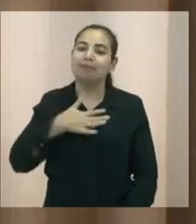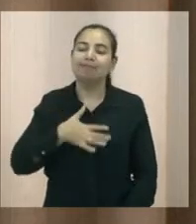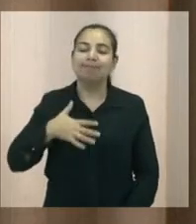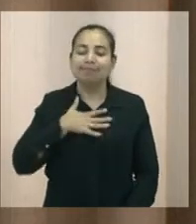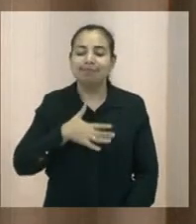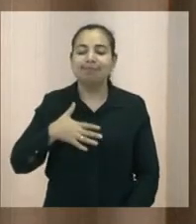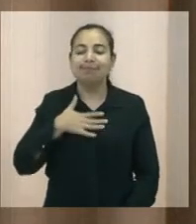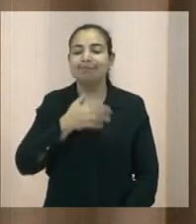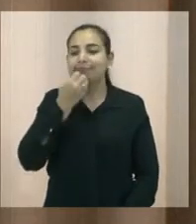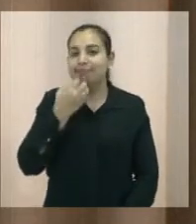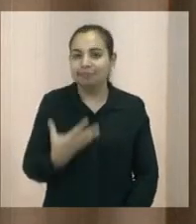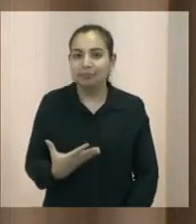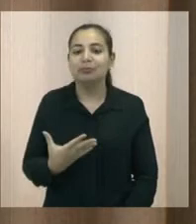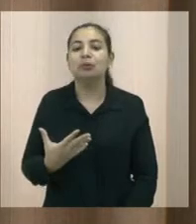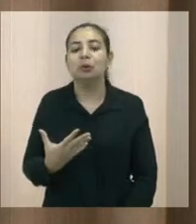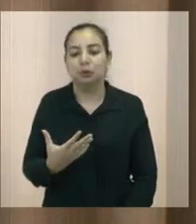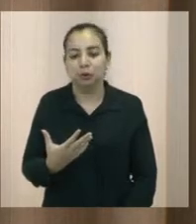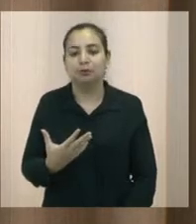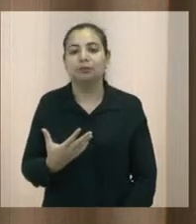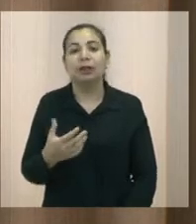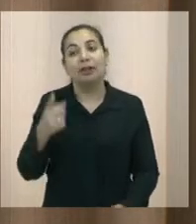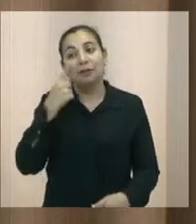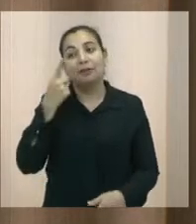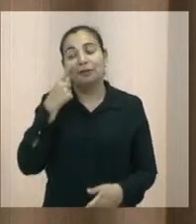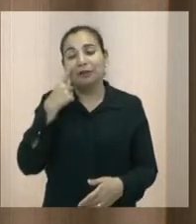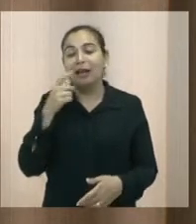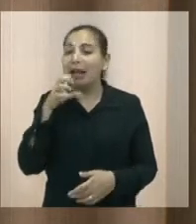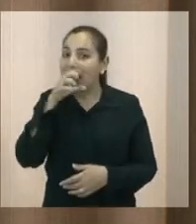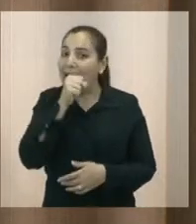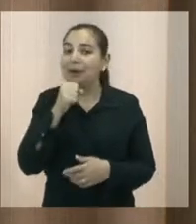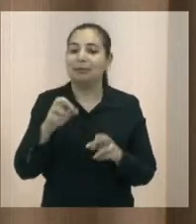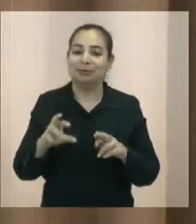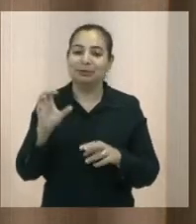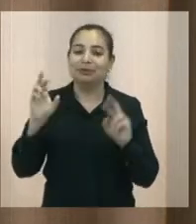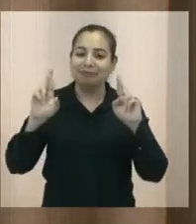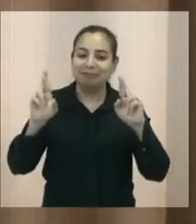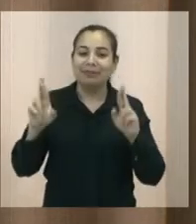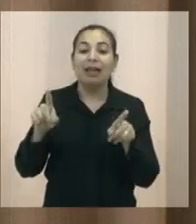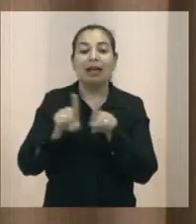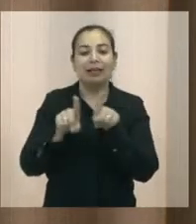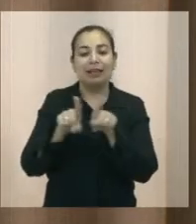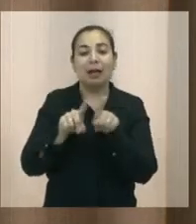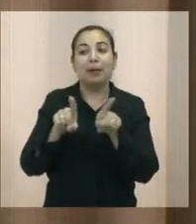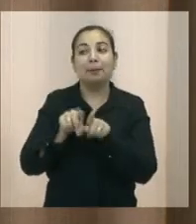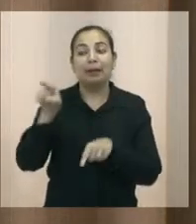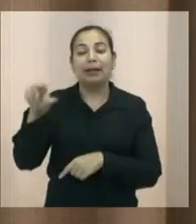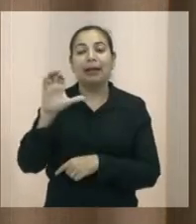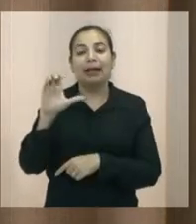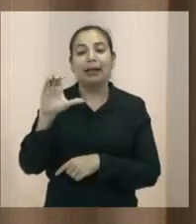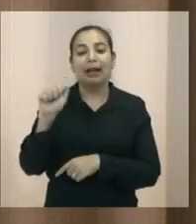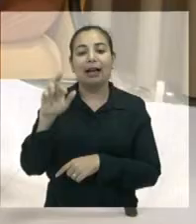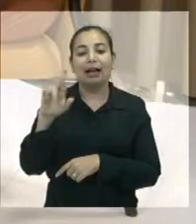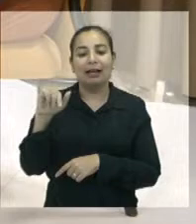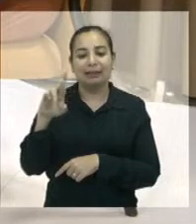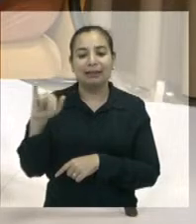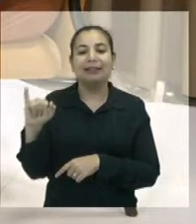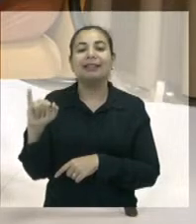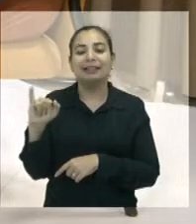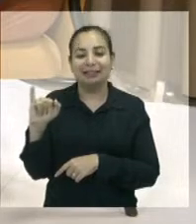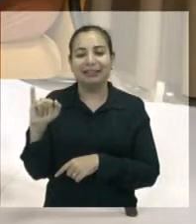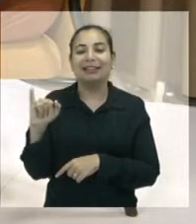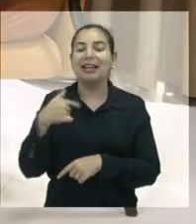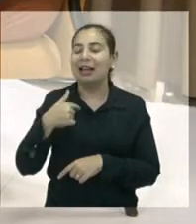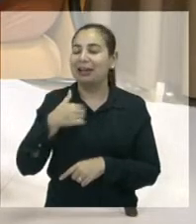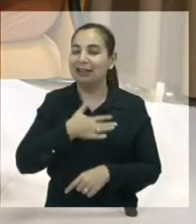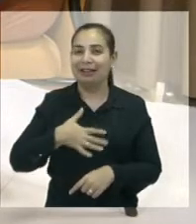e o mais rápido possível. Eu, como advinda também do Cariri, né, vim do Cariri... Fico ainda mais feliz,